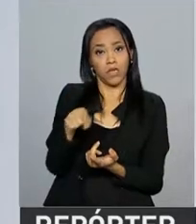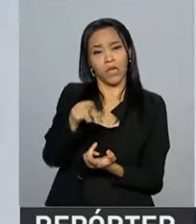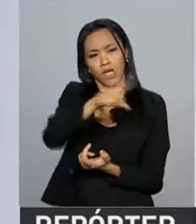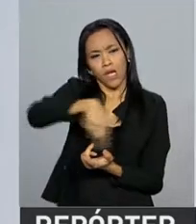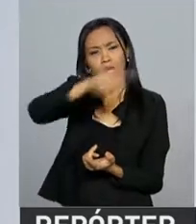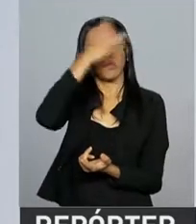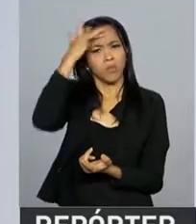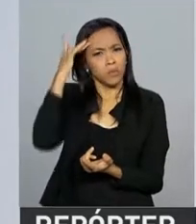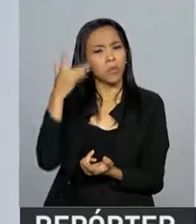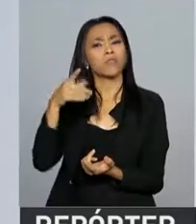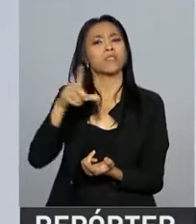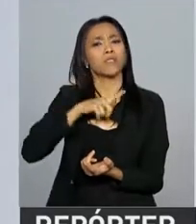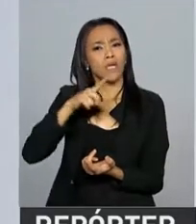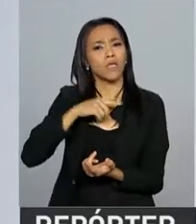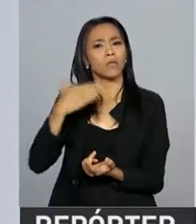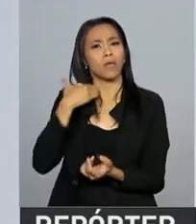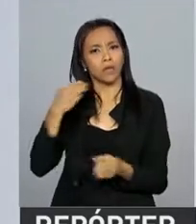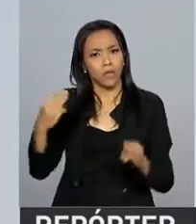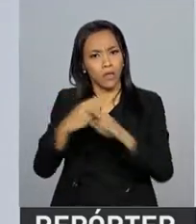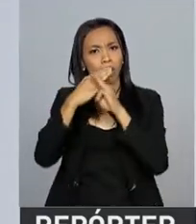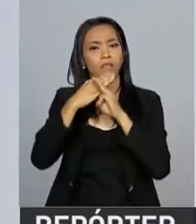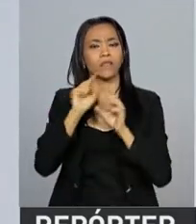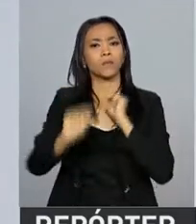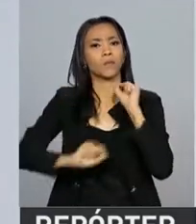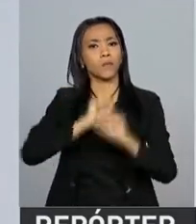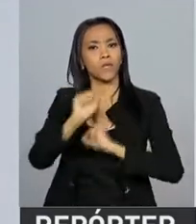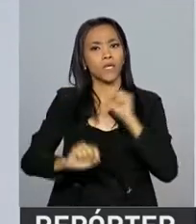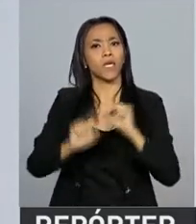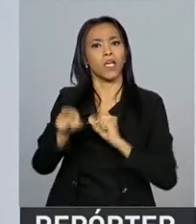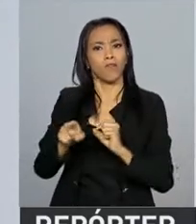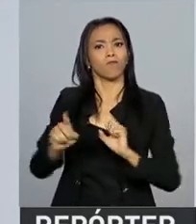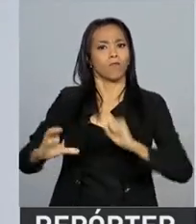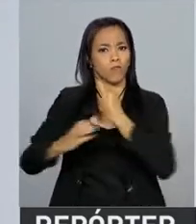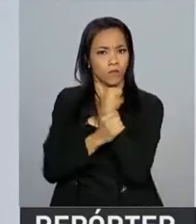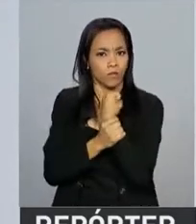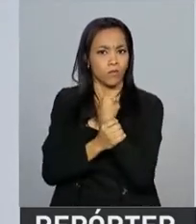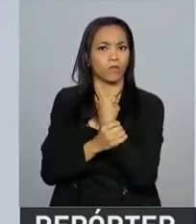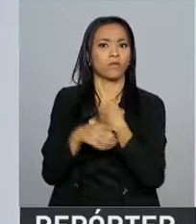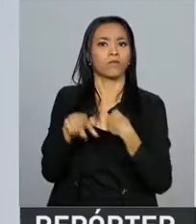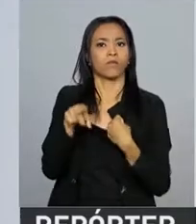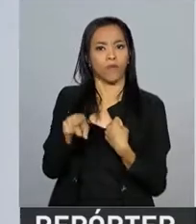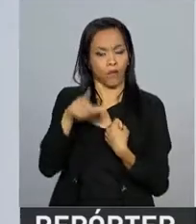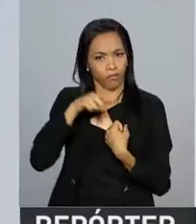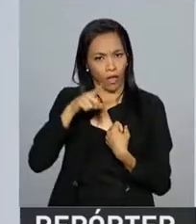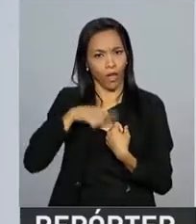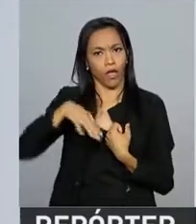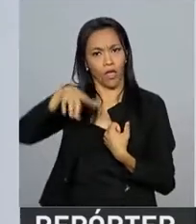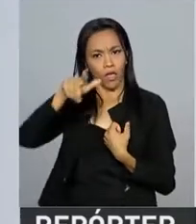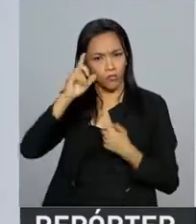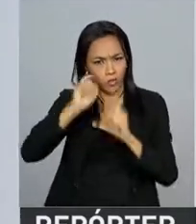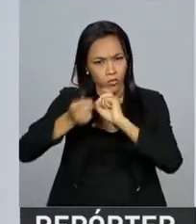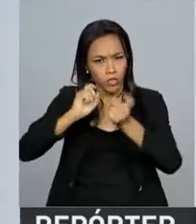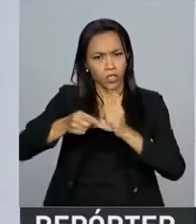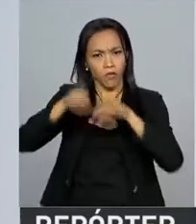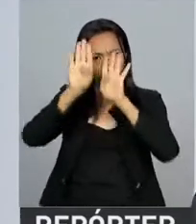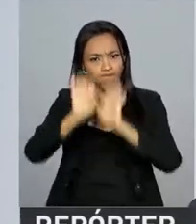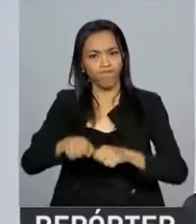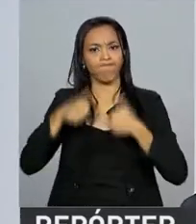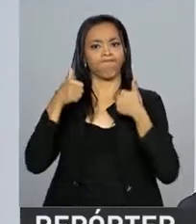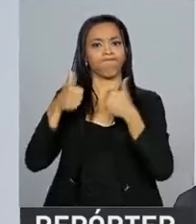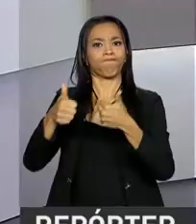têm na caixa econômica uma empresa sólida e que tem gestão e que tem dado